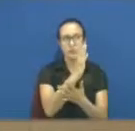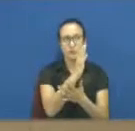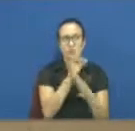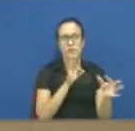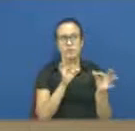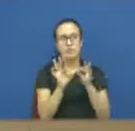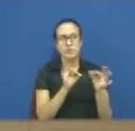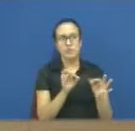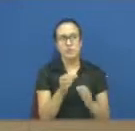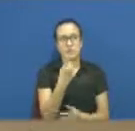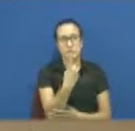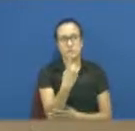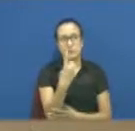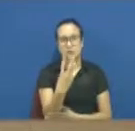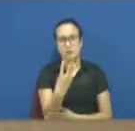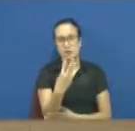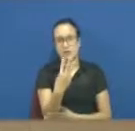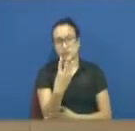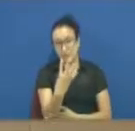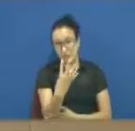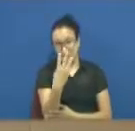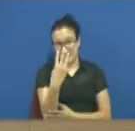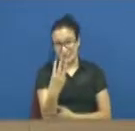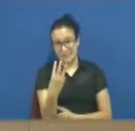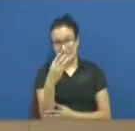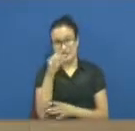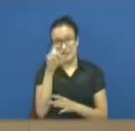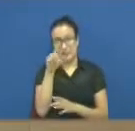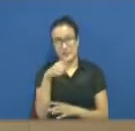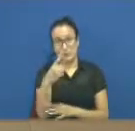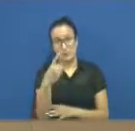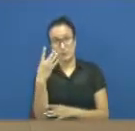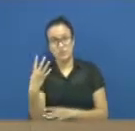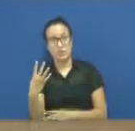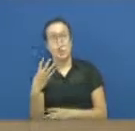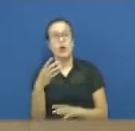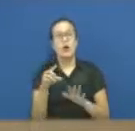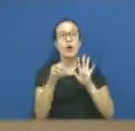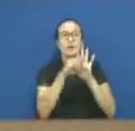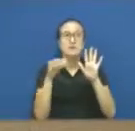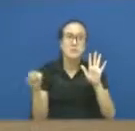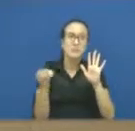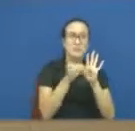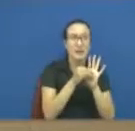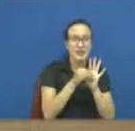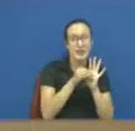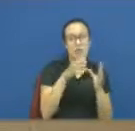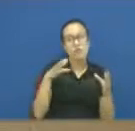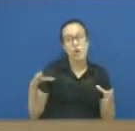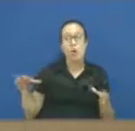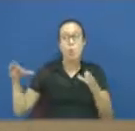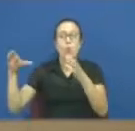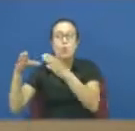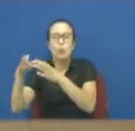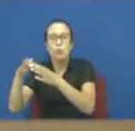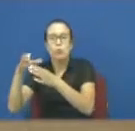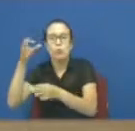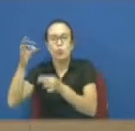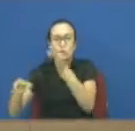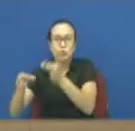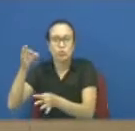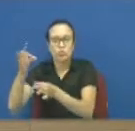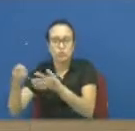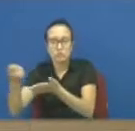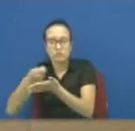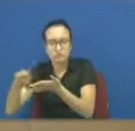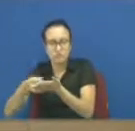projeto 143 de 2014. Uma vez aprovado com a emenda, segue a matéria para a Comissão de Constituição,